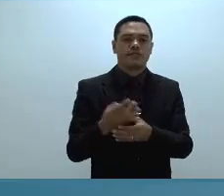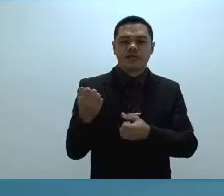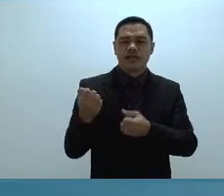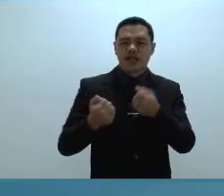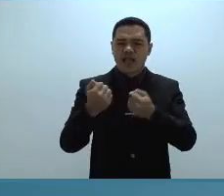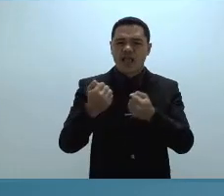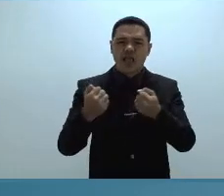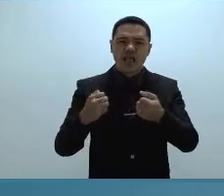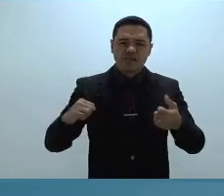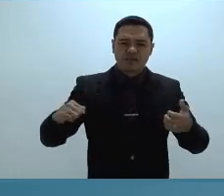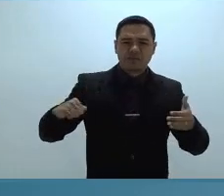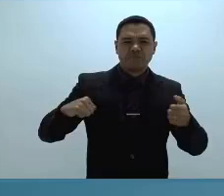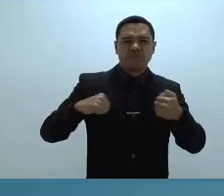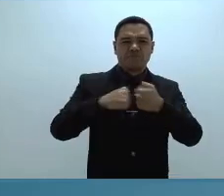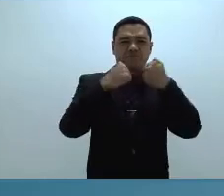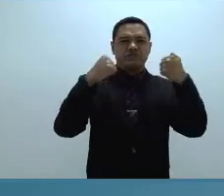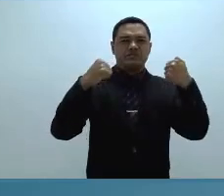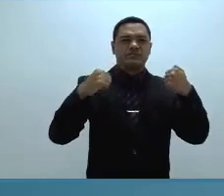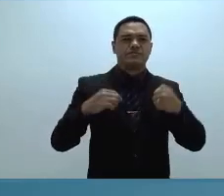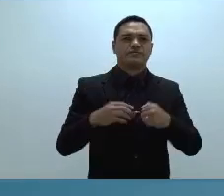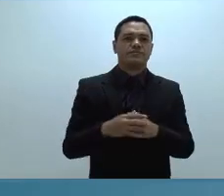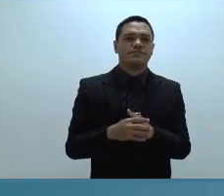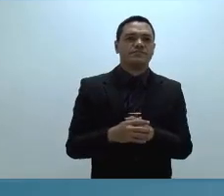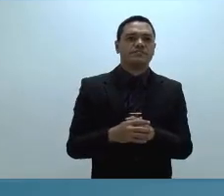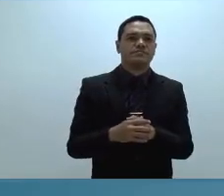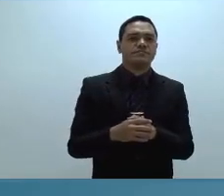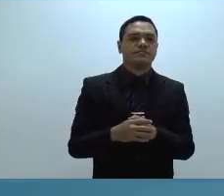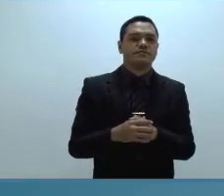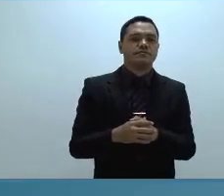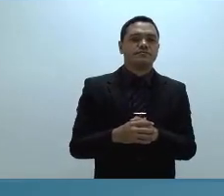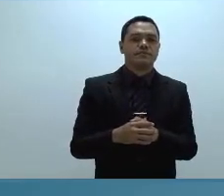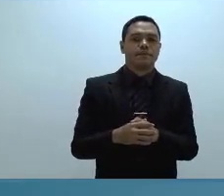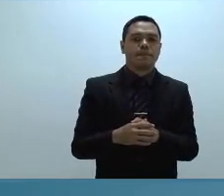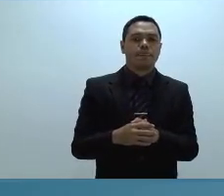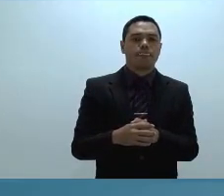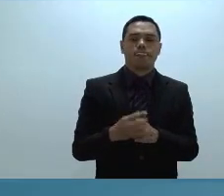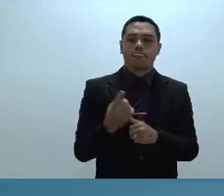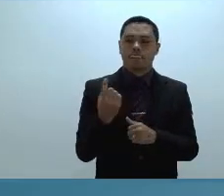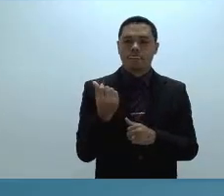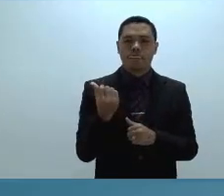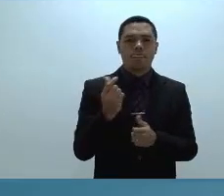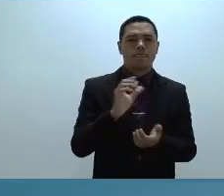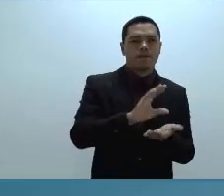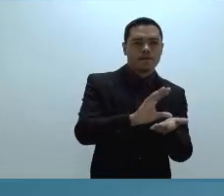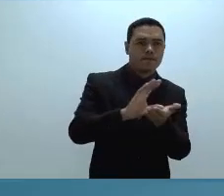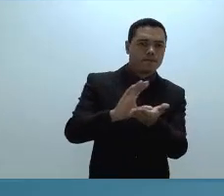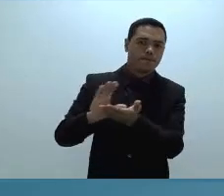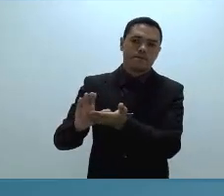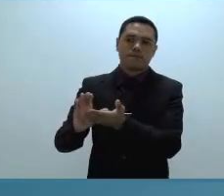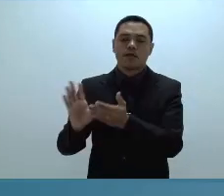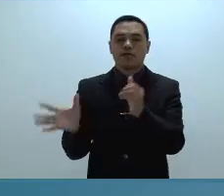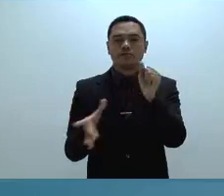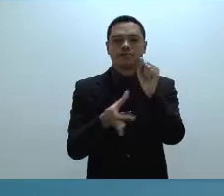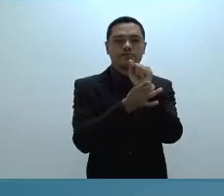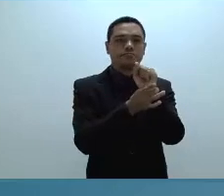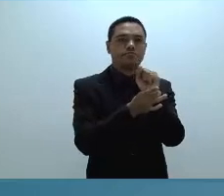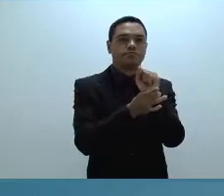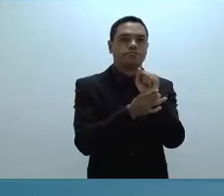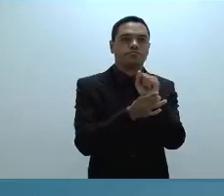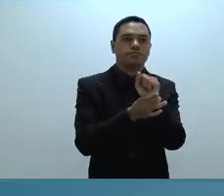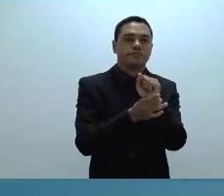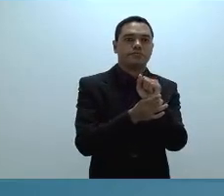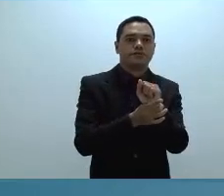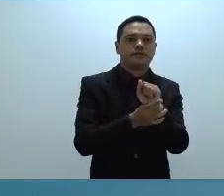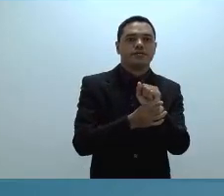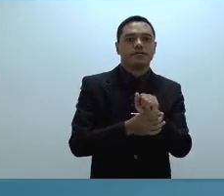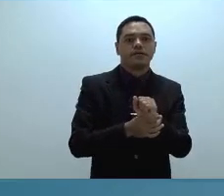rodovia, indenização pela seguradora ao segurado, reparação de danos ajuizada posteriormente pela seguradora contra a concessionária de